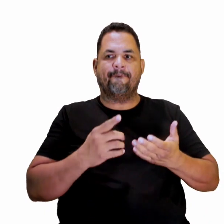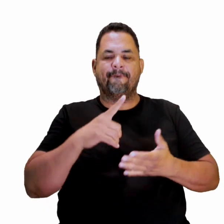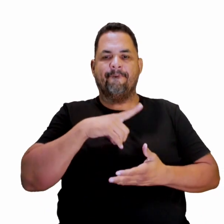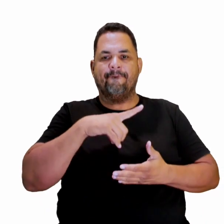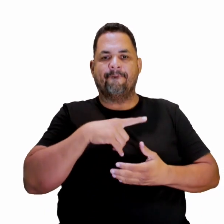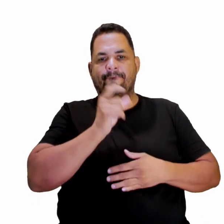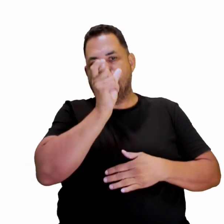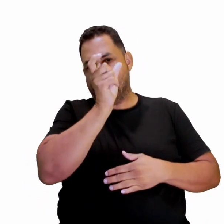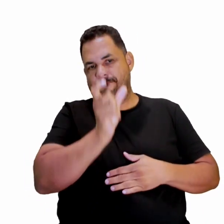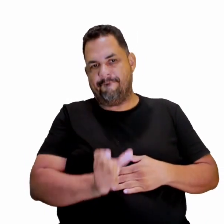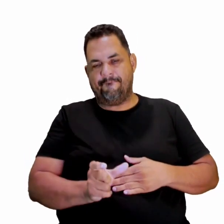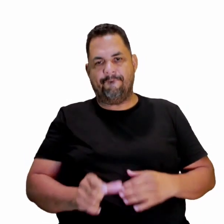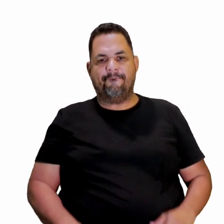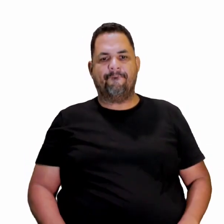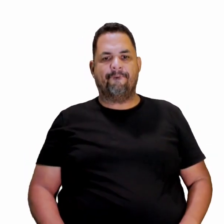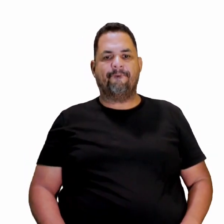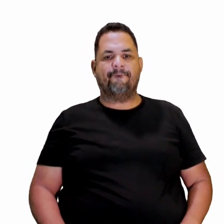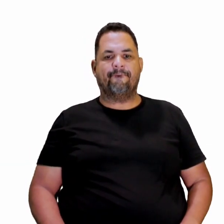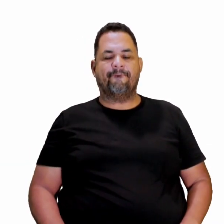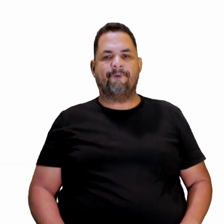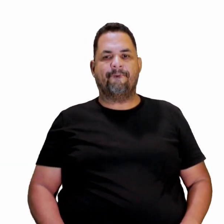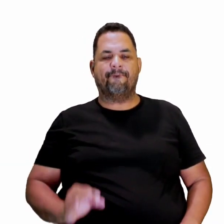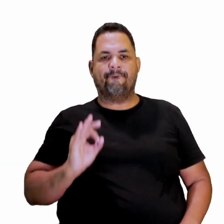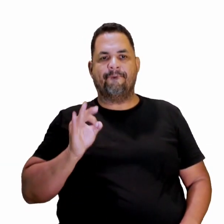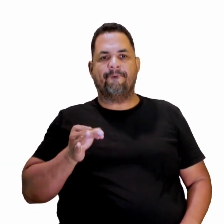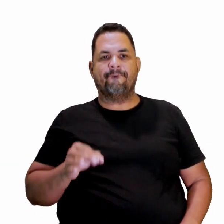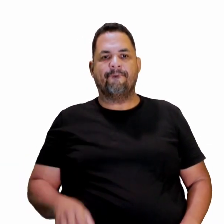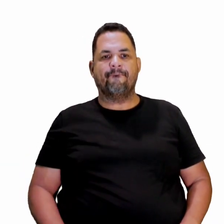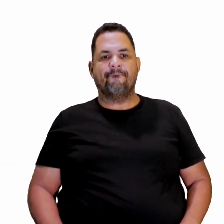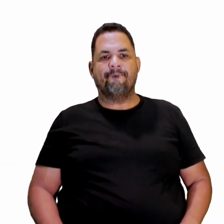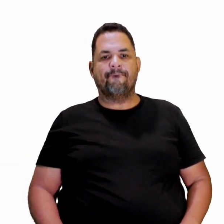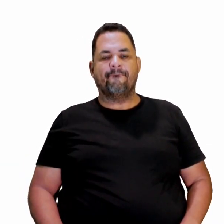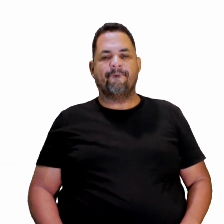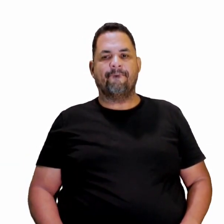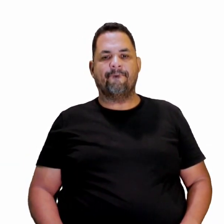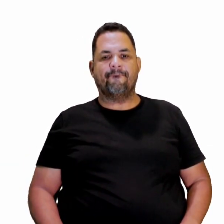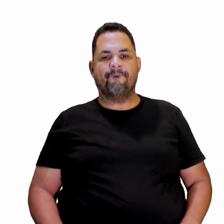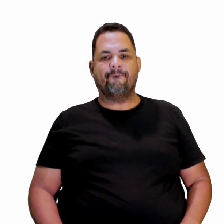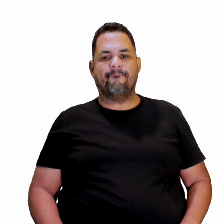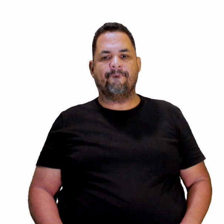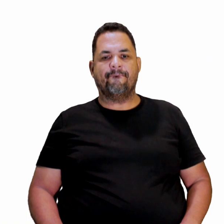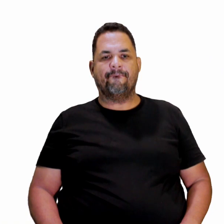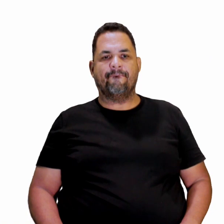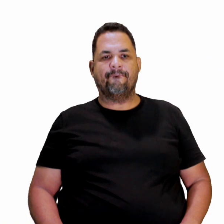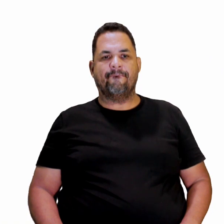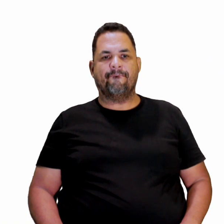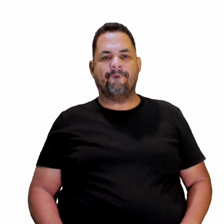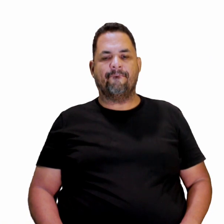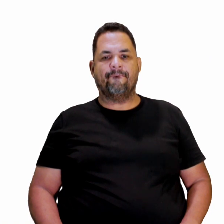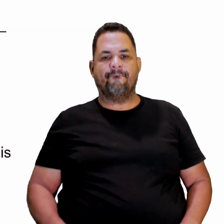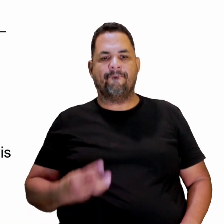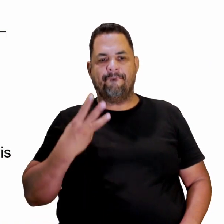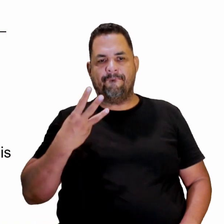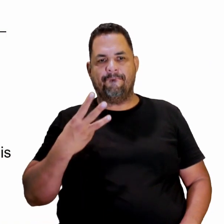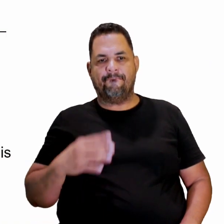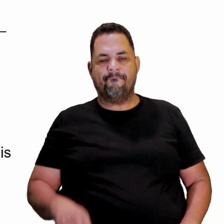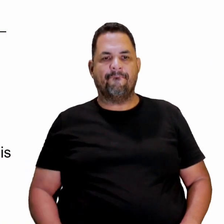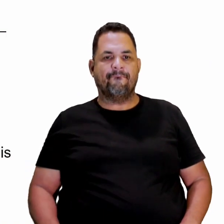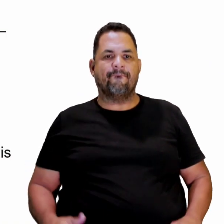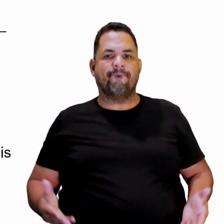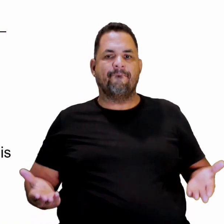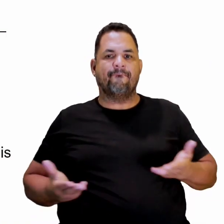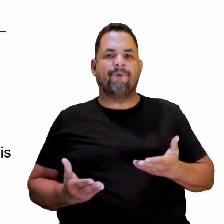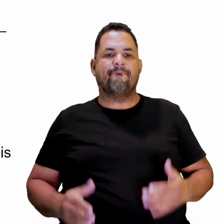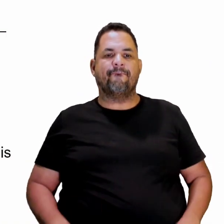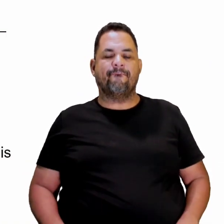tem sujeito. Sujeito, certo? E aí, onde é que eu tô? Eu tô na 3, agora